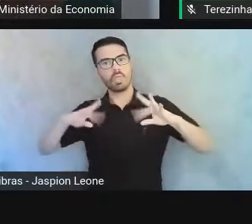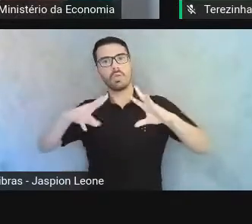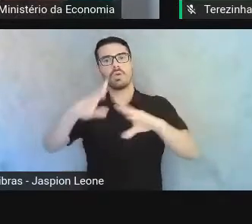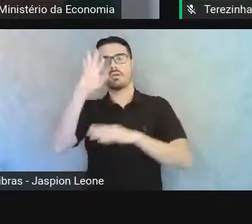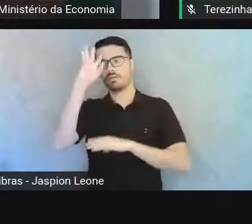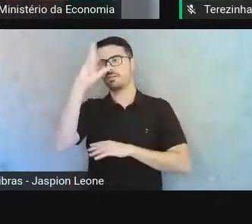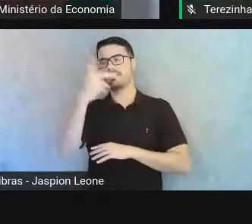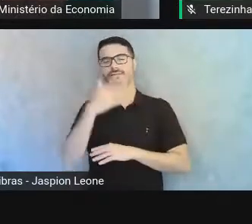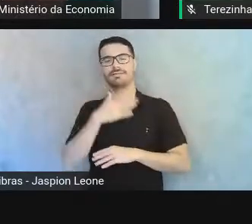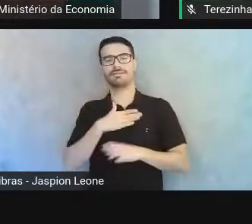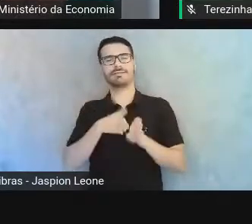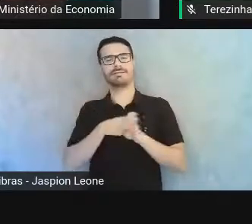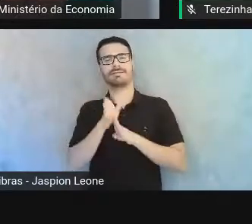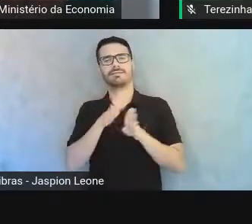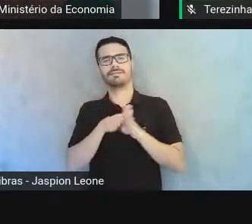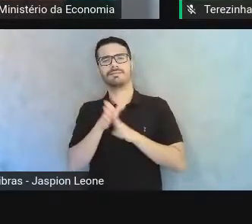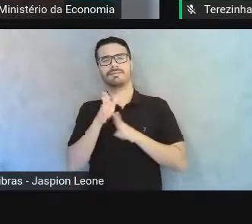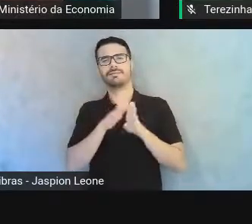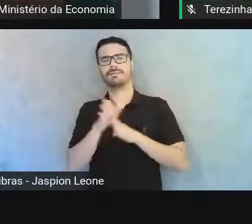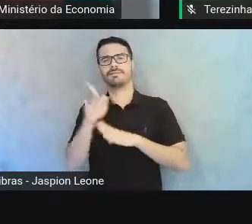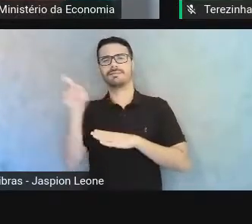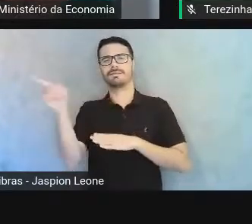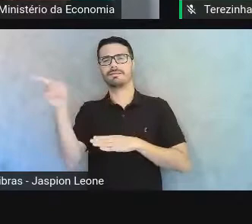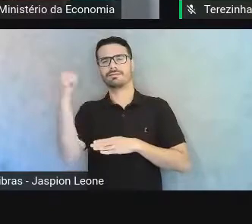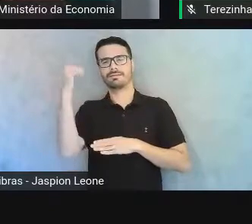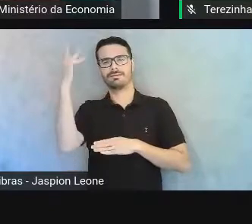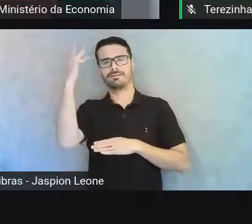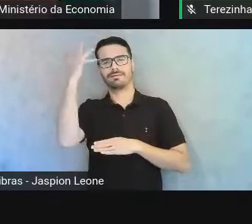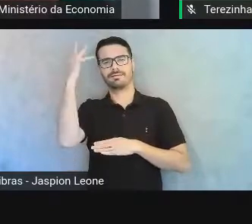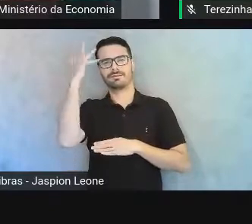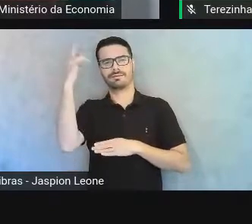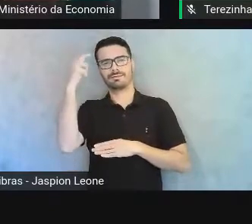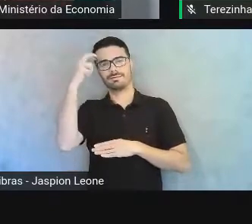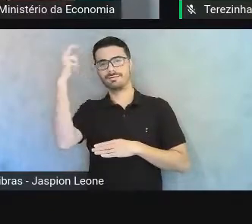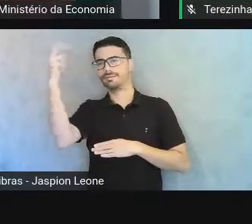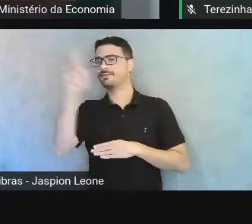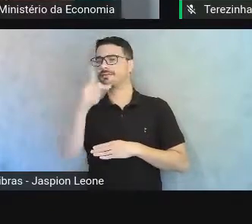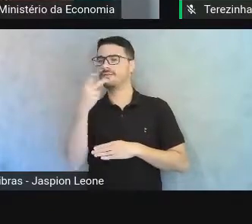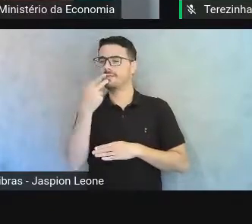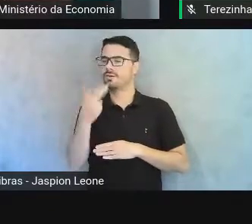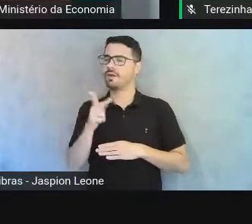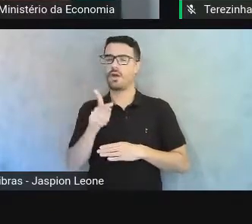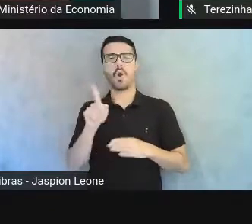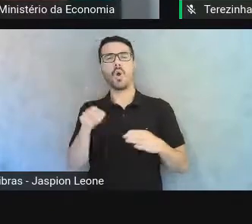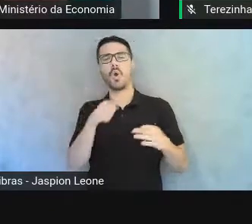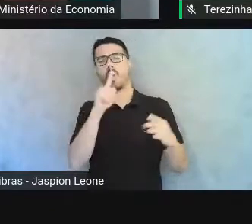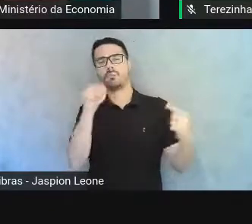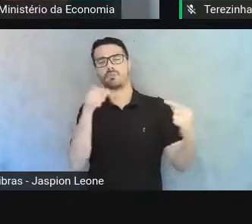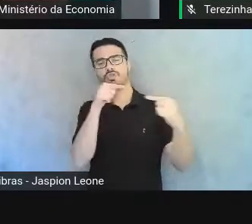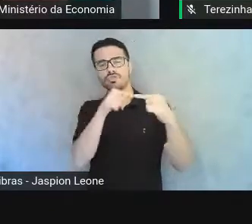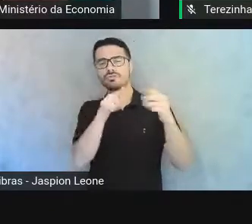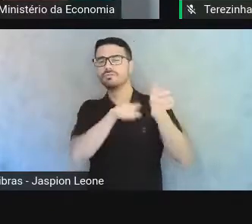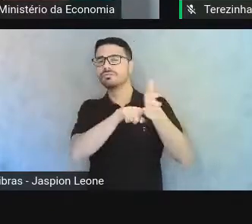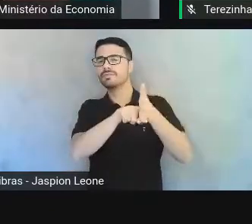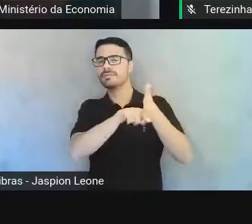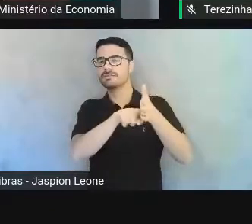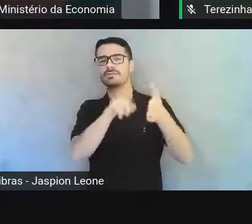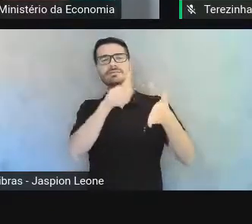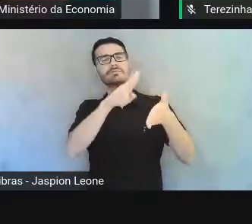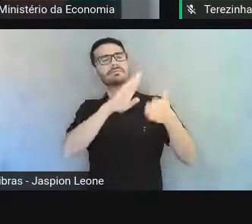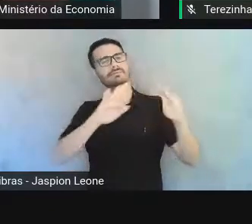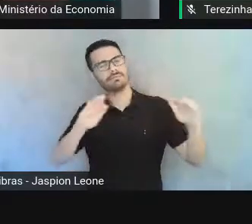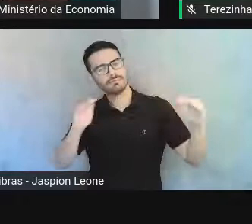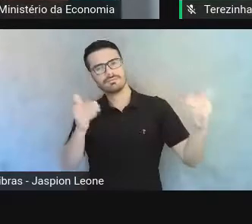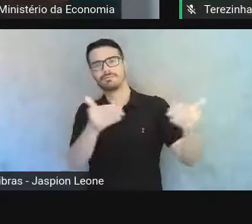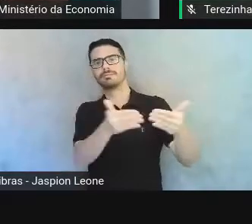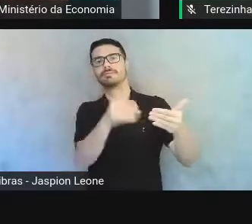meu orientador foi muito sábio ao restringir bastante o objeto de pesquisa. Me lembro também de